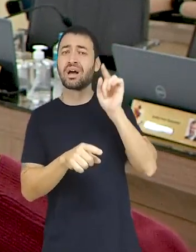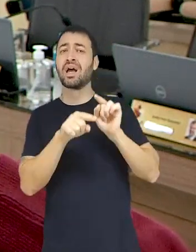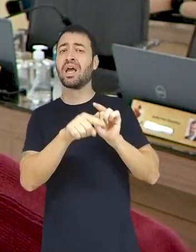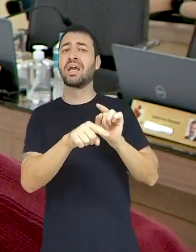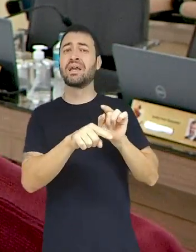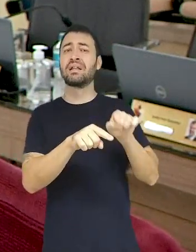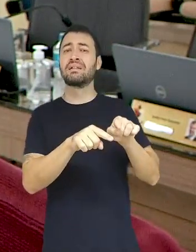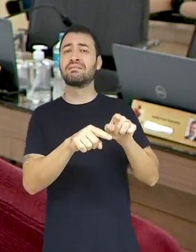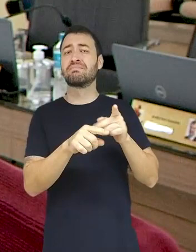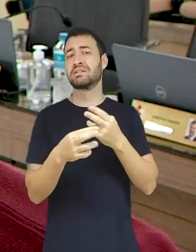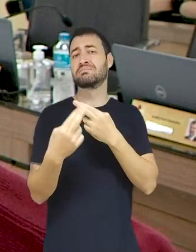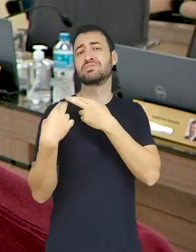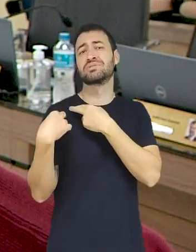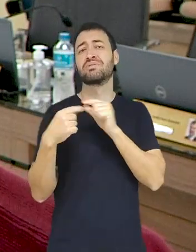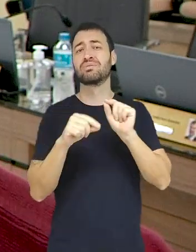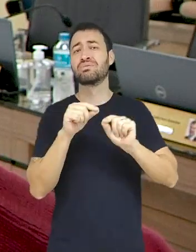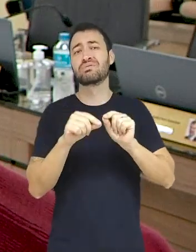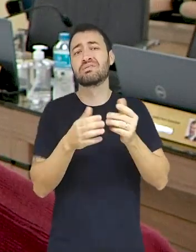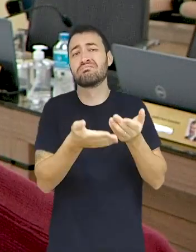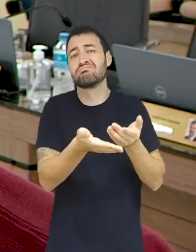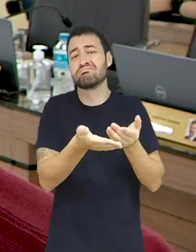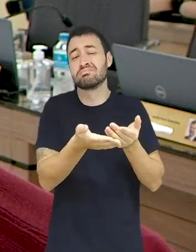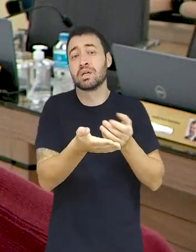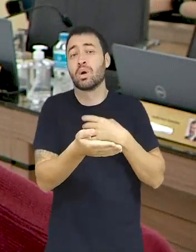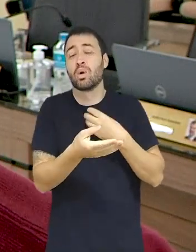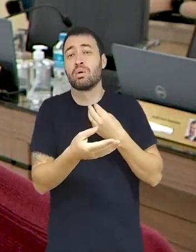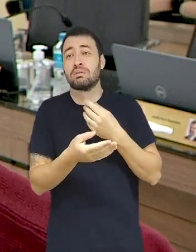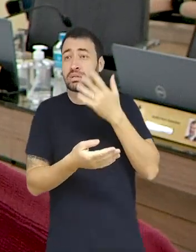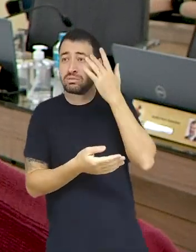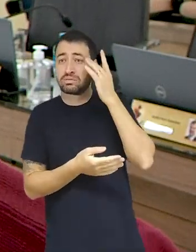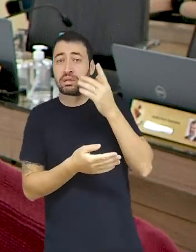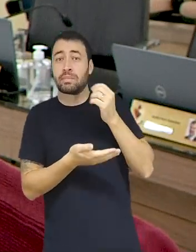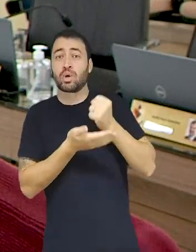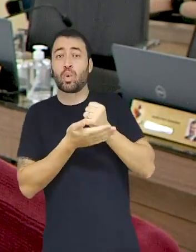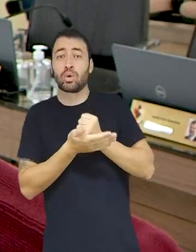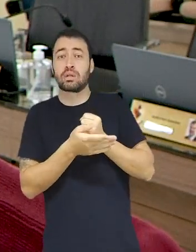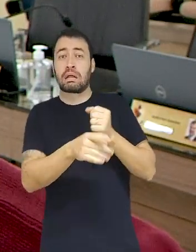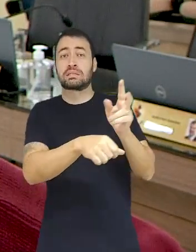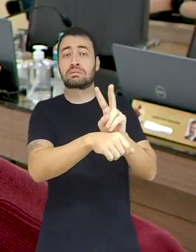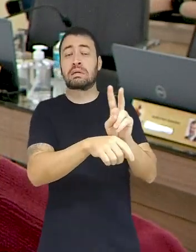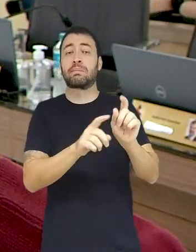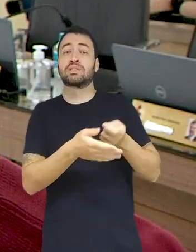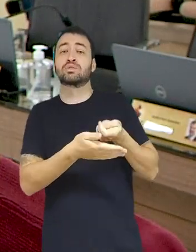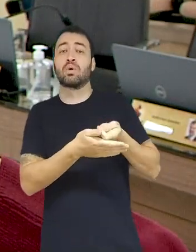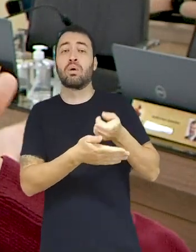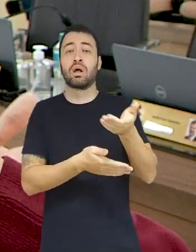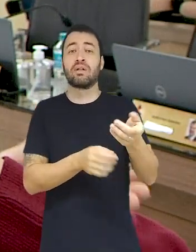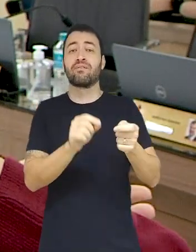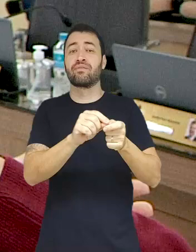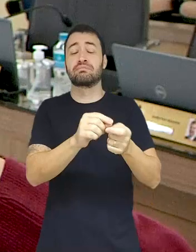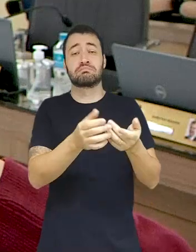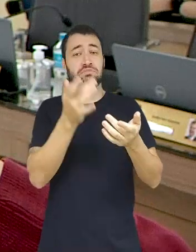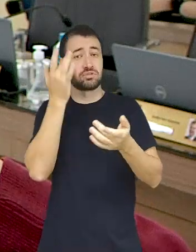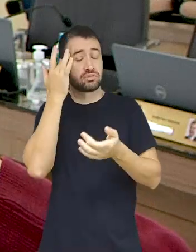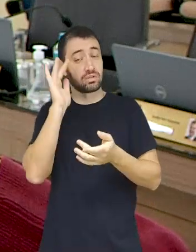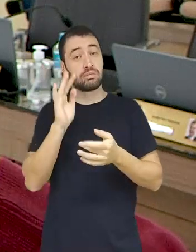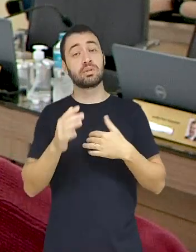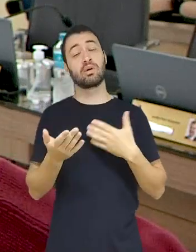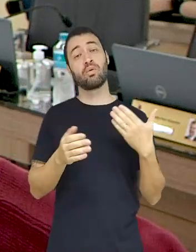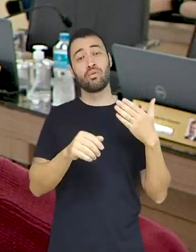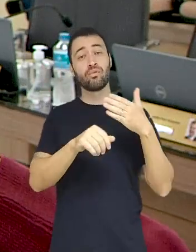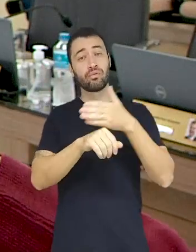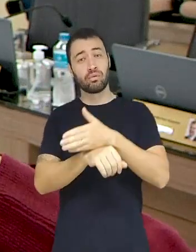sabem usar atributos da licitação então se você não sabe o que foi contratado você não sabe cobrar então